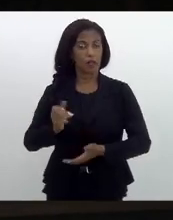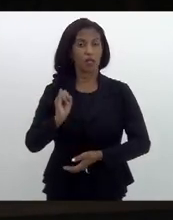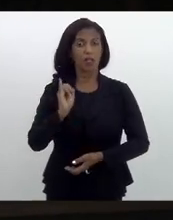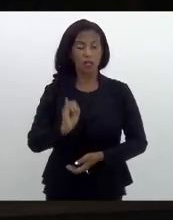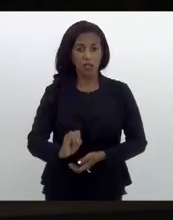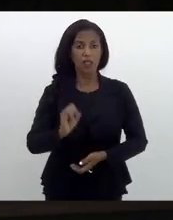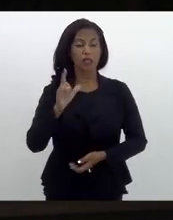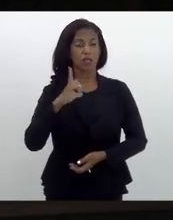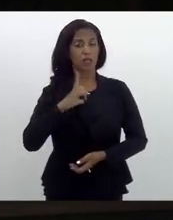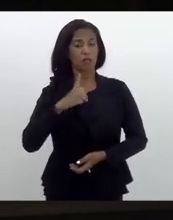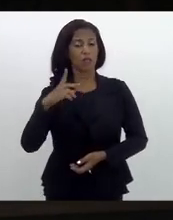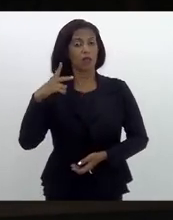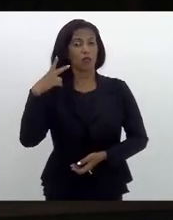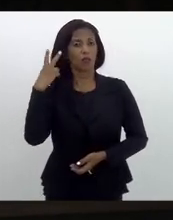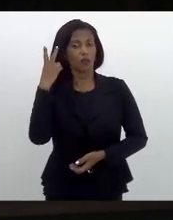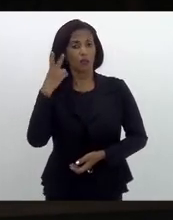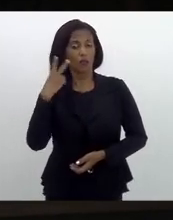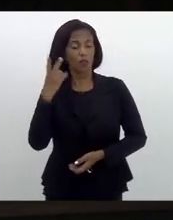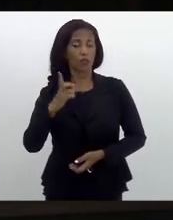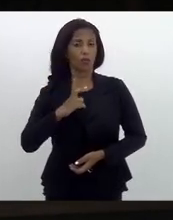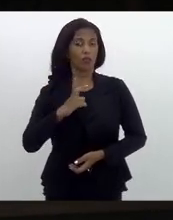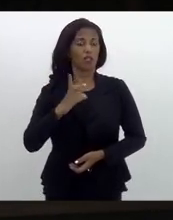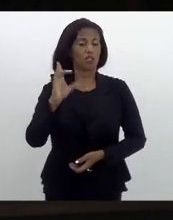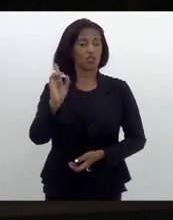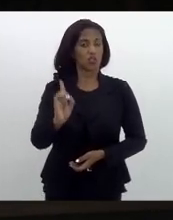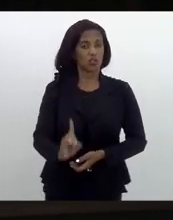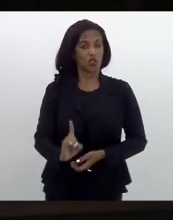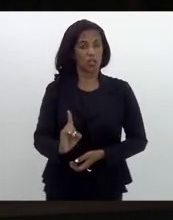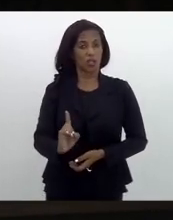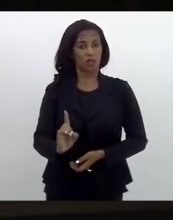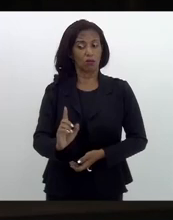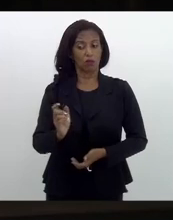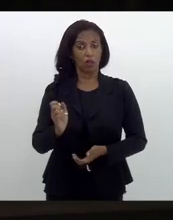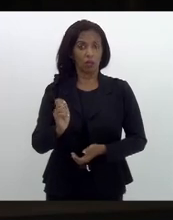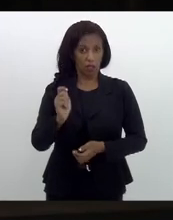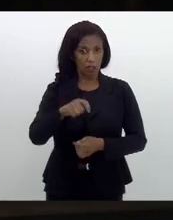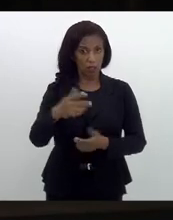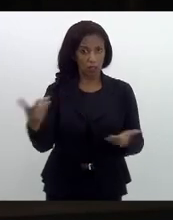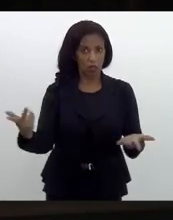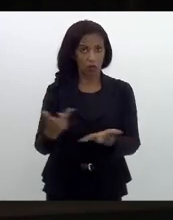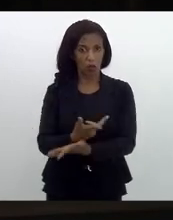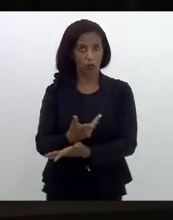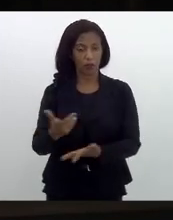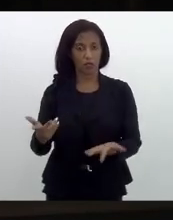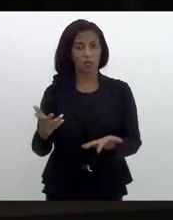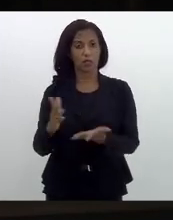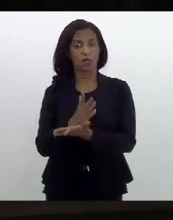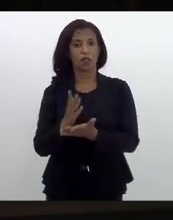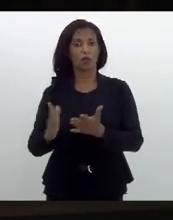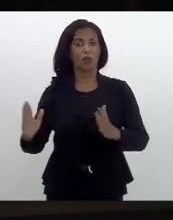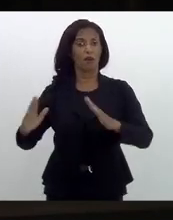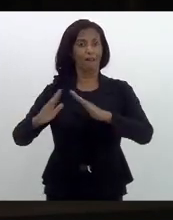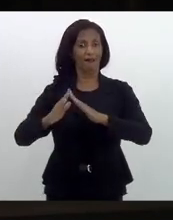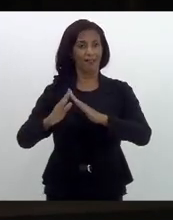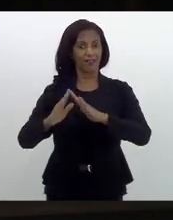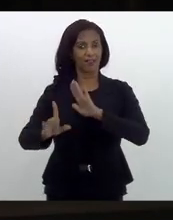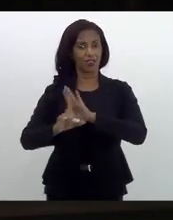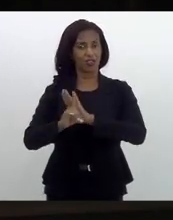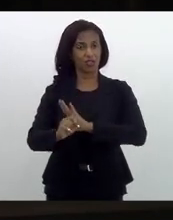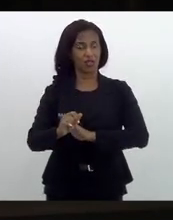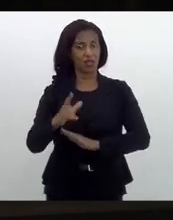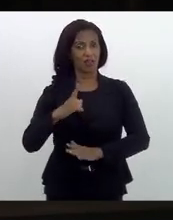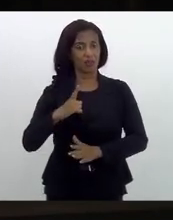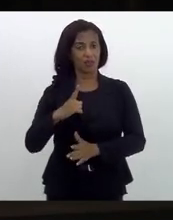vereador tem direito a... porque isso acontece, em alguns parlamentos municipais, você tem direito a